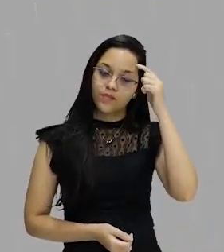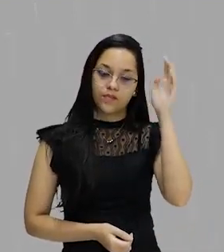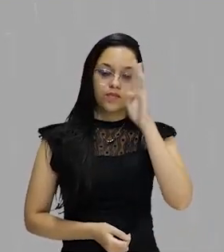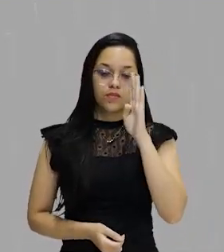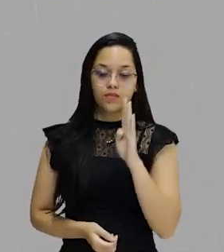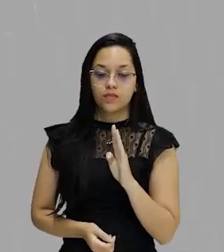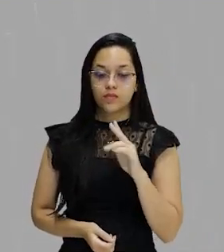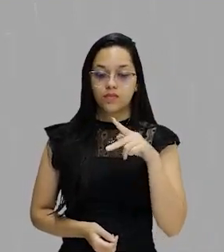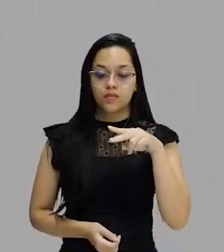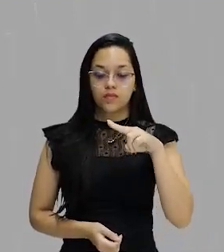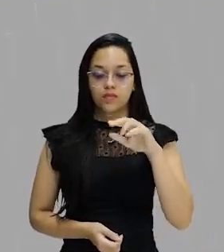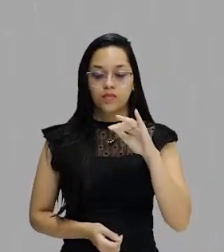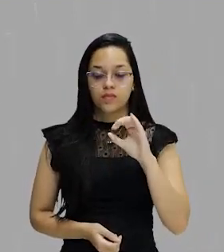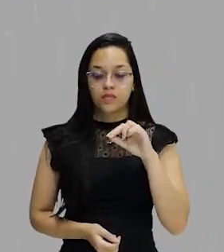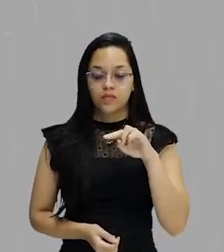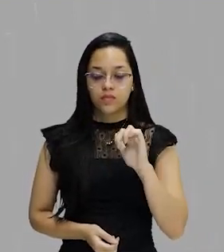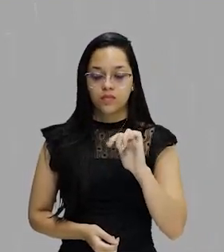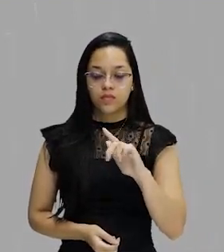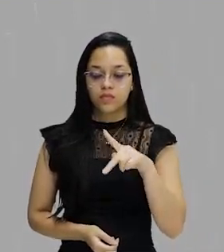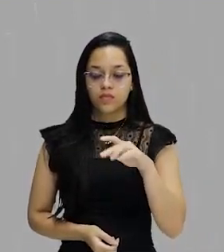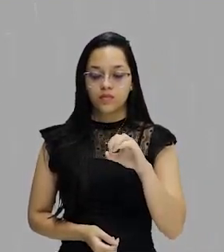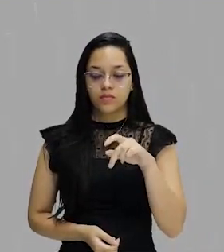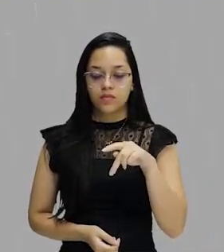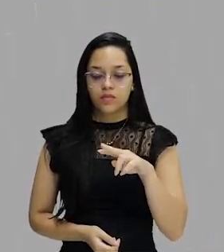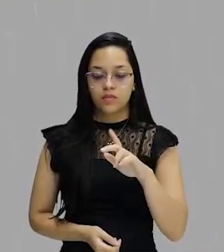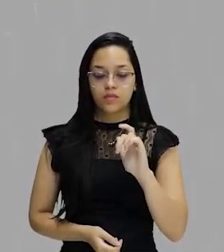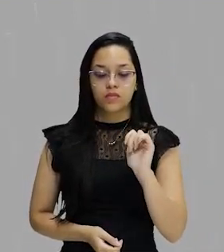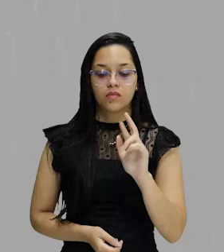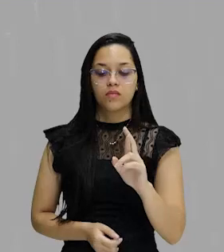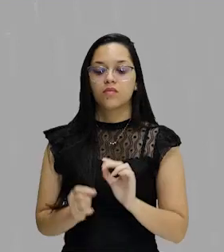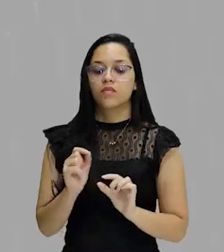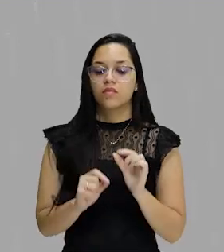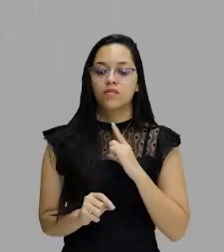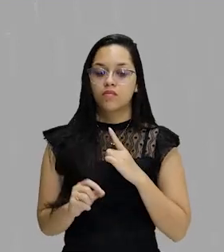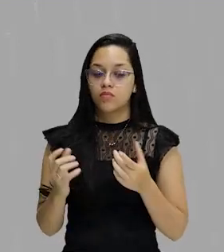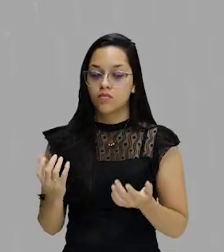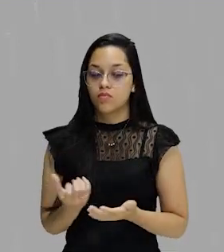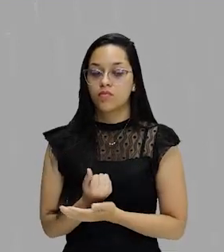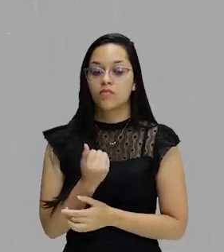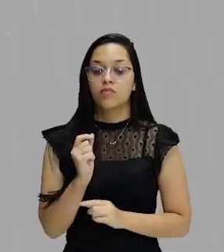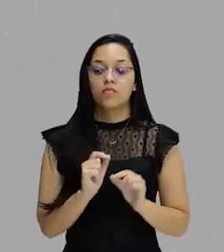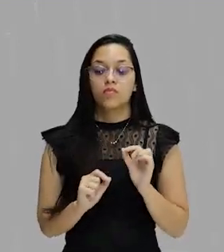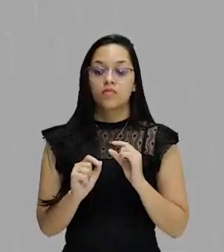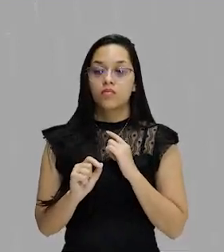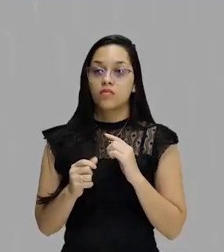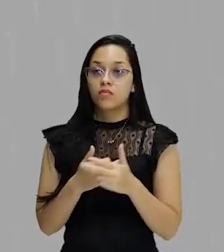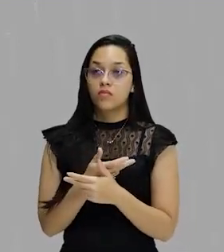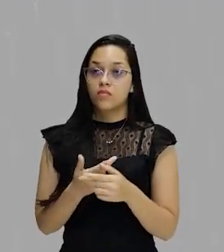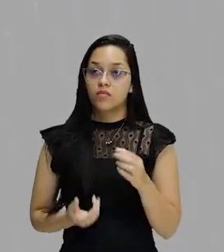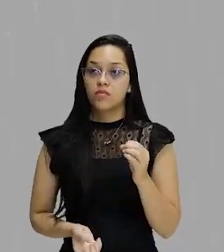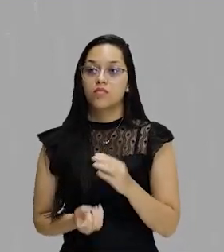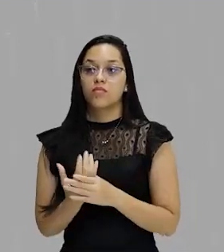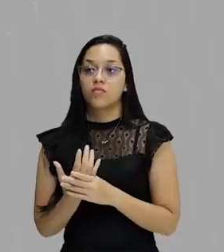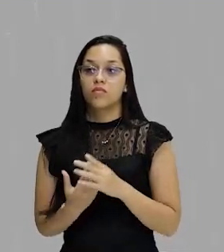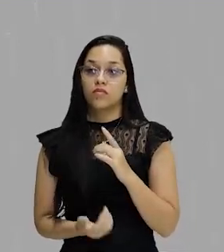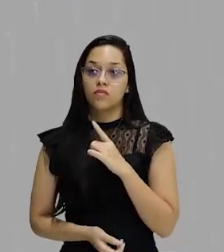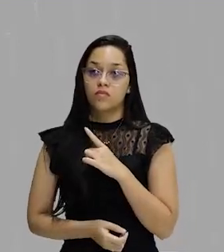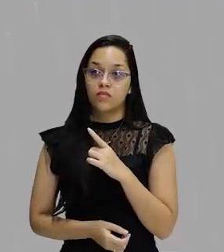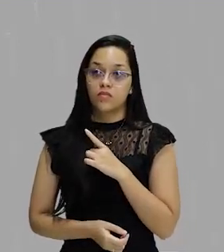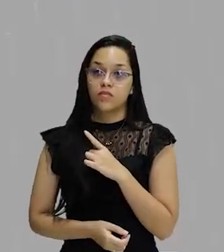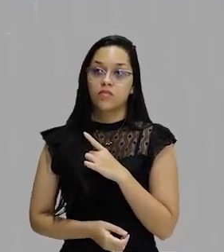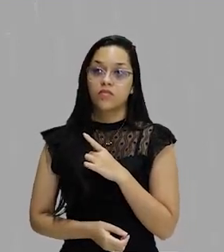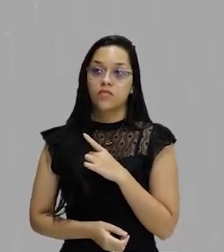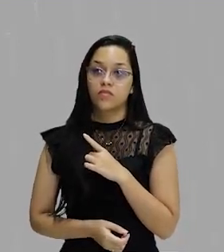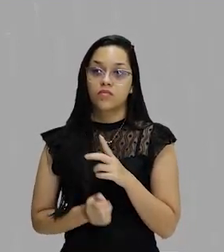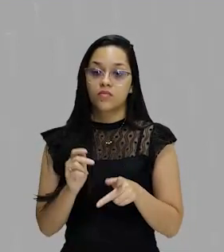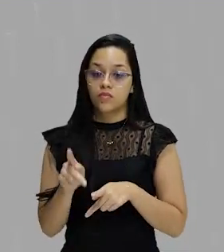popular. A ideia do nacional popular era concebida como resgate do quê? Das origens daquilo que seria ser